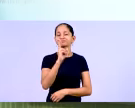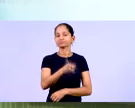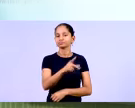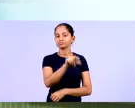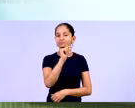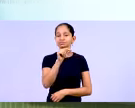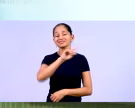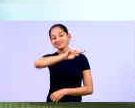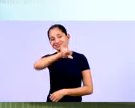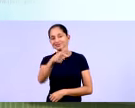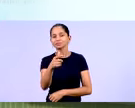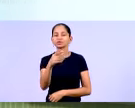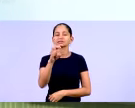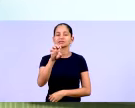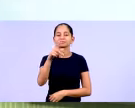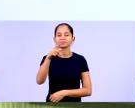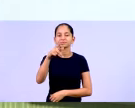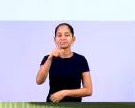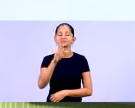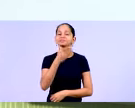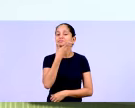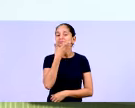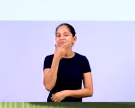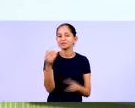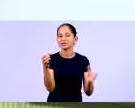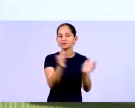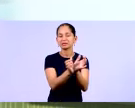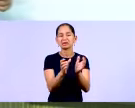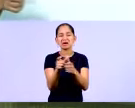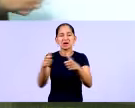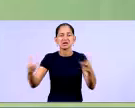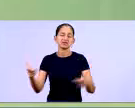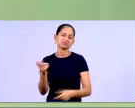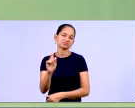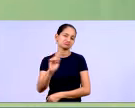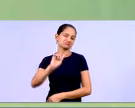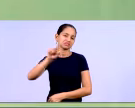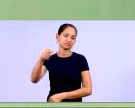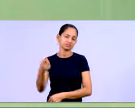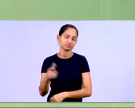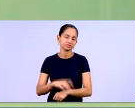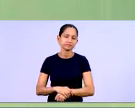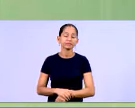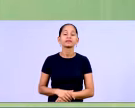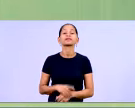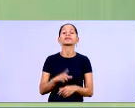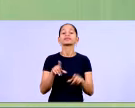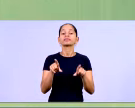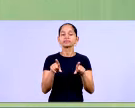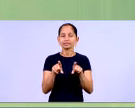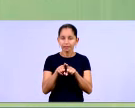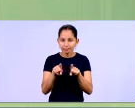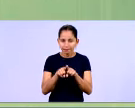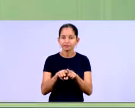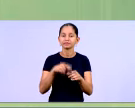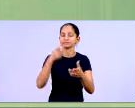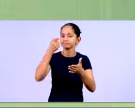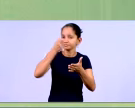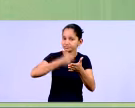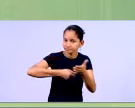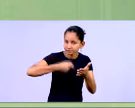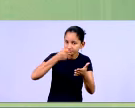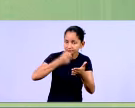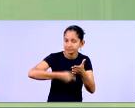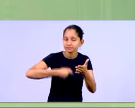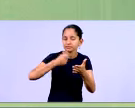tem acesso melhor e mais fácil ao mercado. Vejam, obrigações trabalhistas